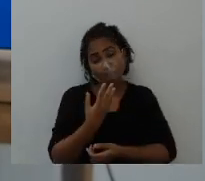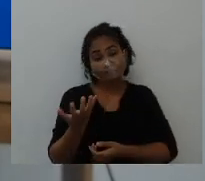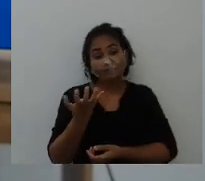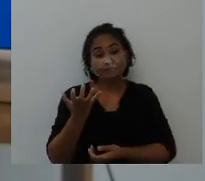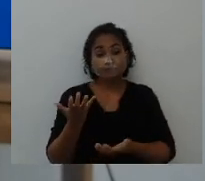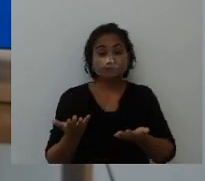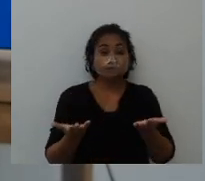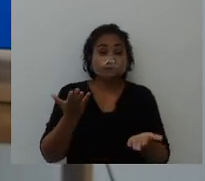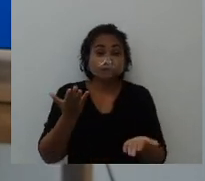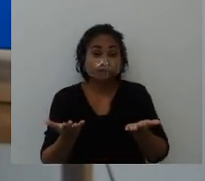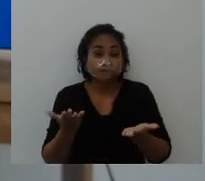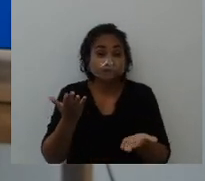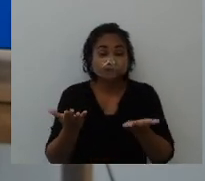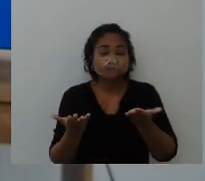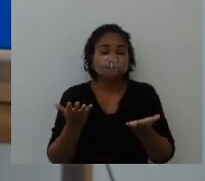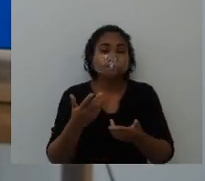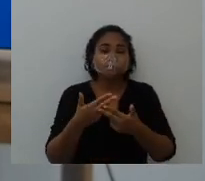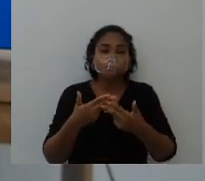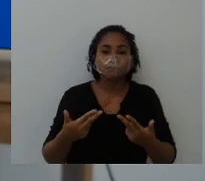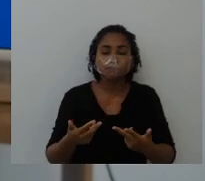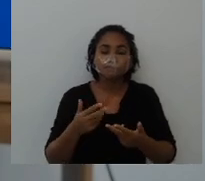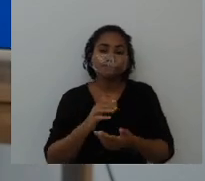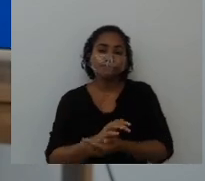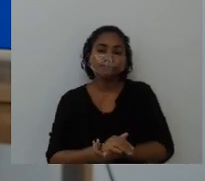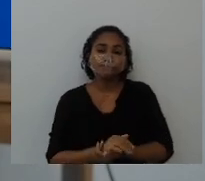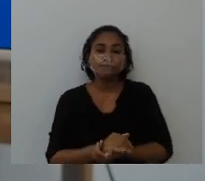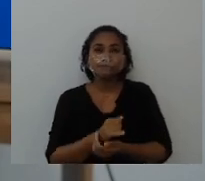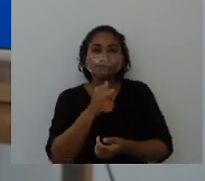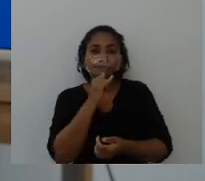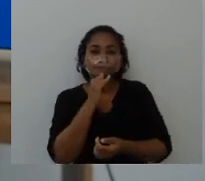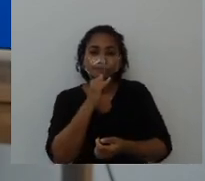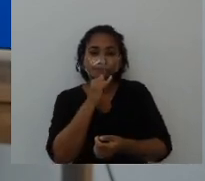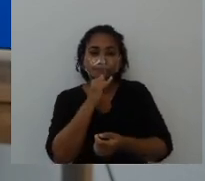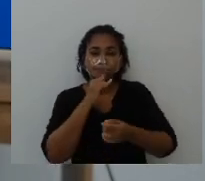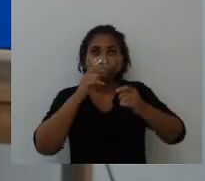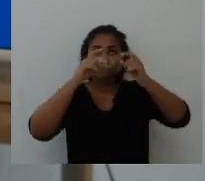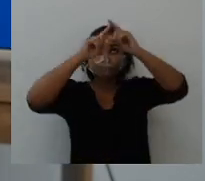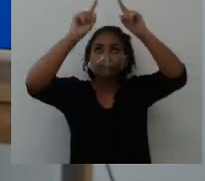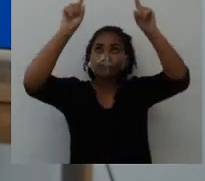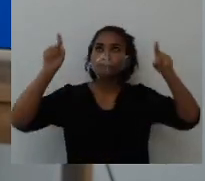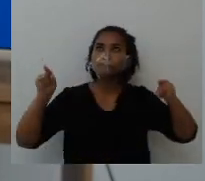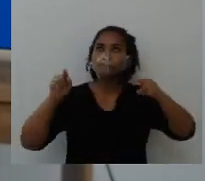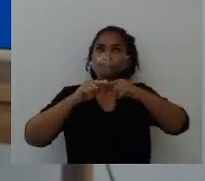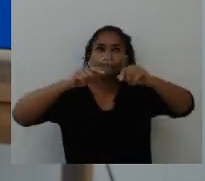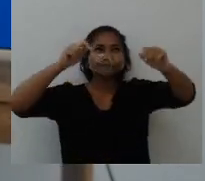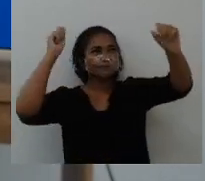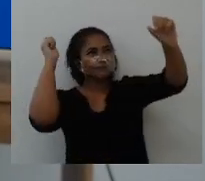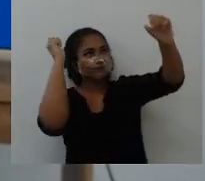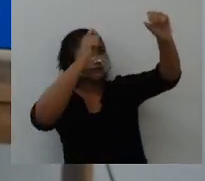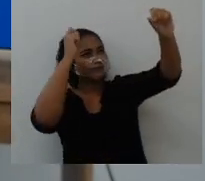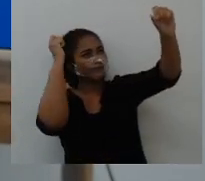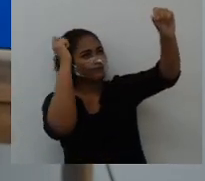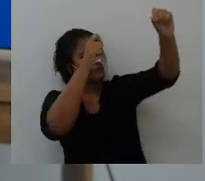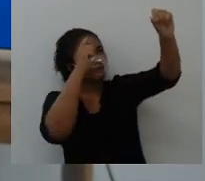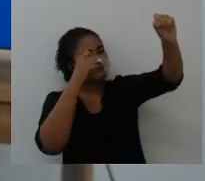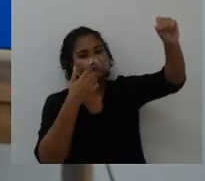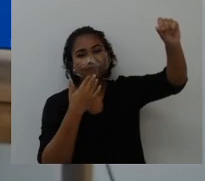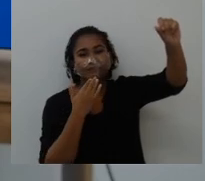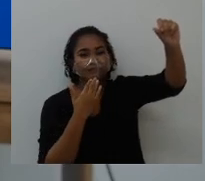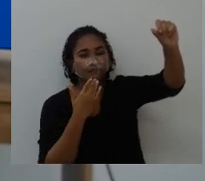do objeto. Por exemplo, você vai colocar uma placa, um letreiro, e você não quer que esse letreiro se